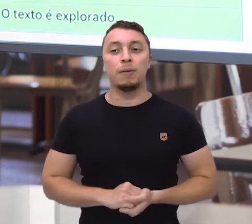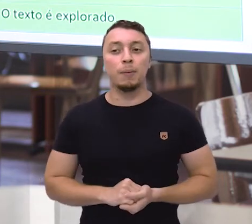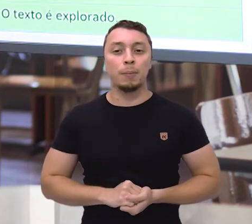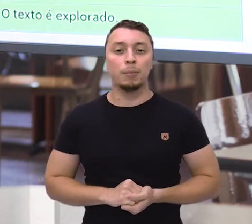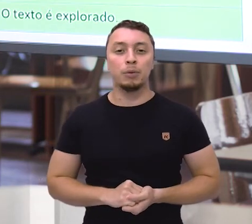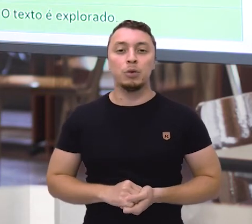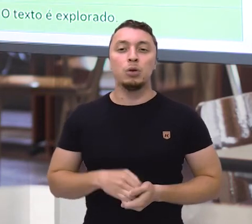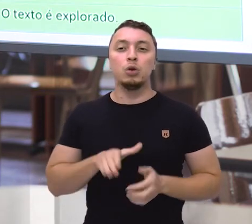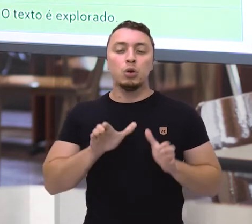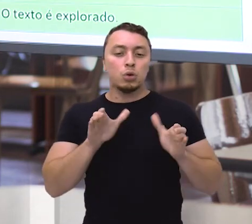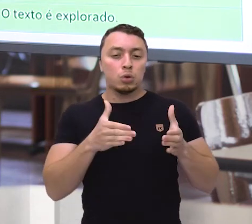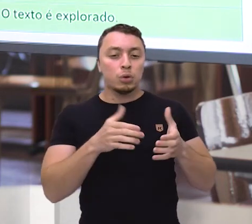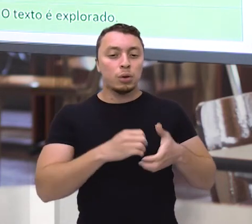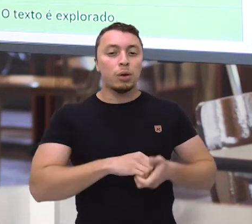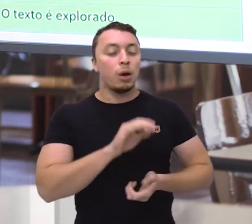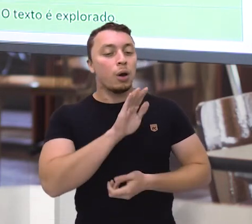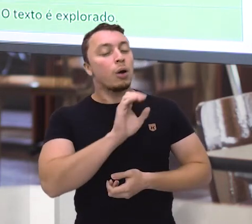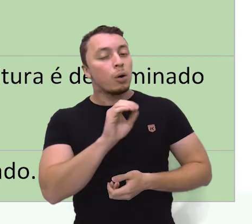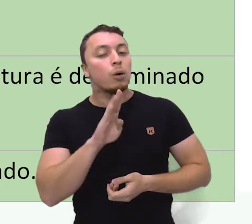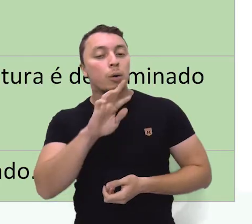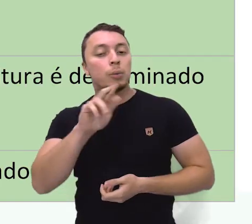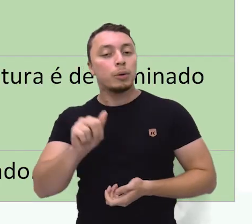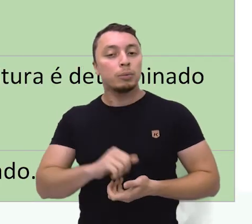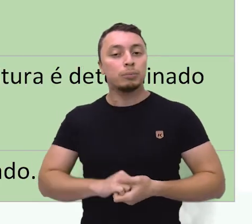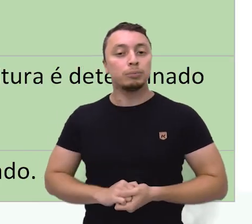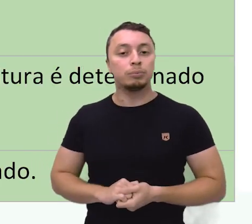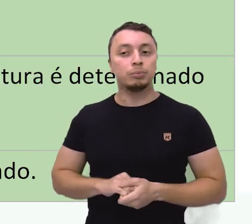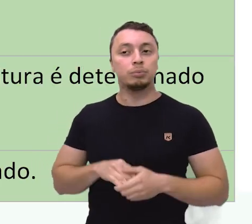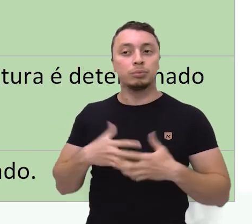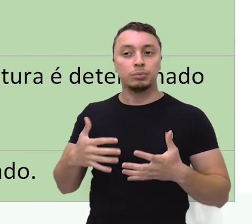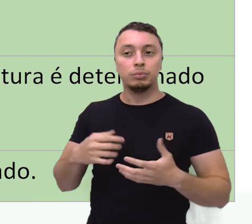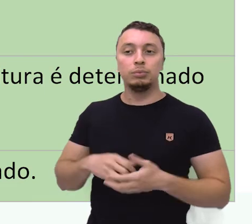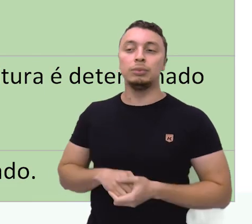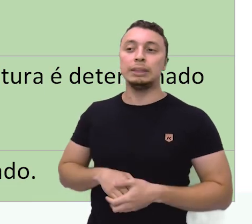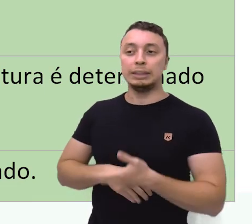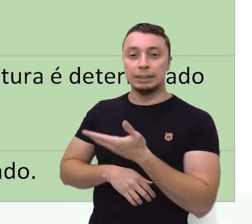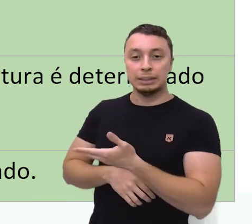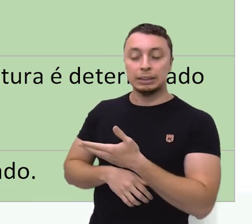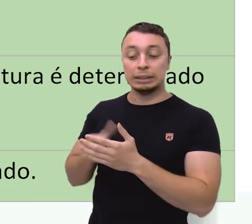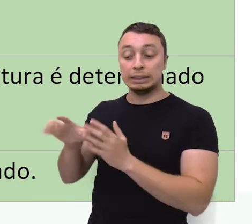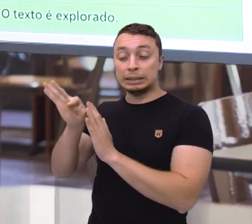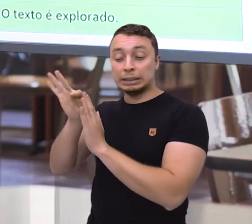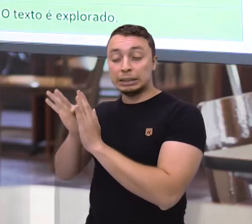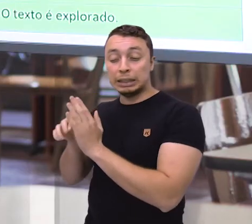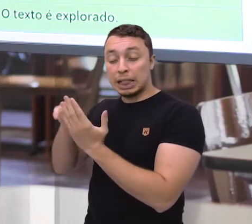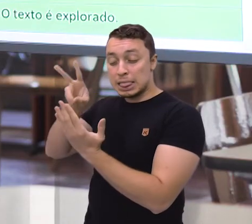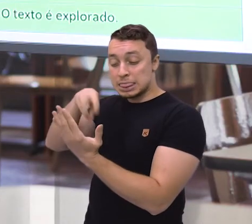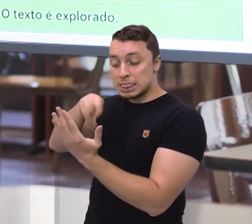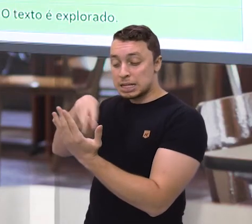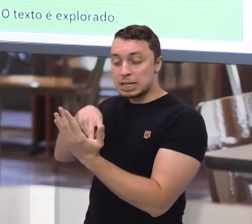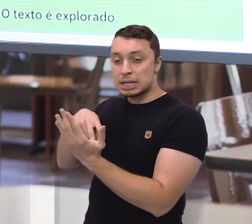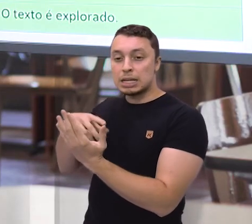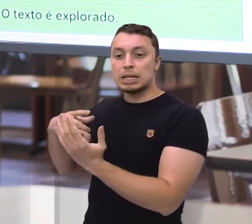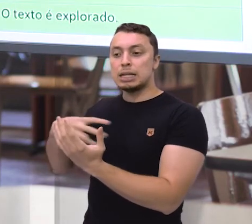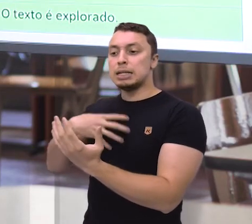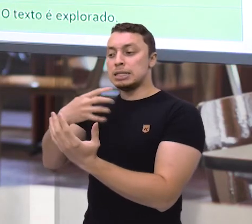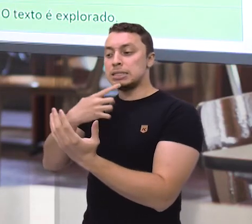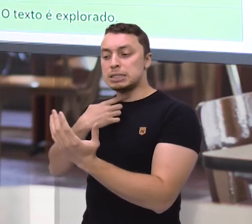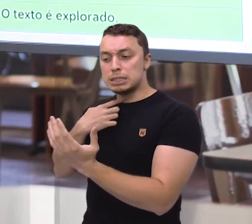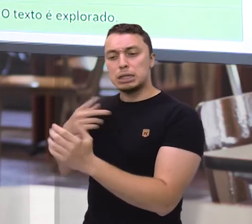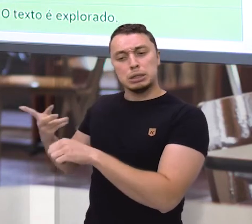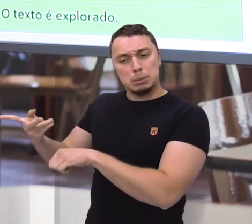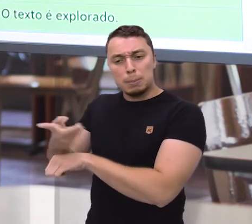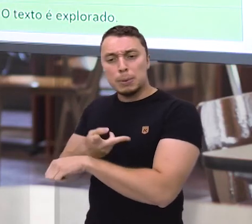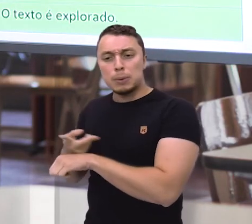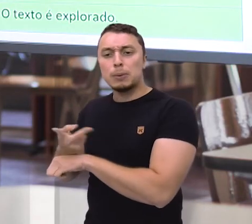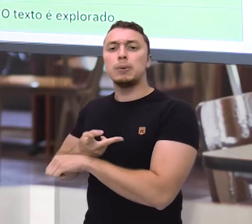ele apenas contempla a obra. Enquanto que no hipertexto o leitor é ativo, ele participa